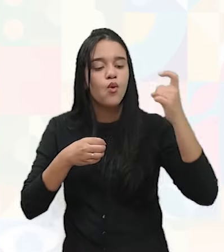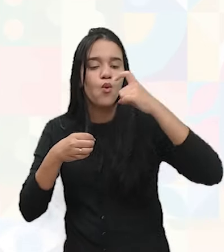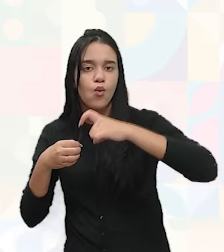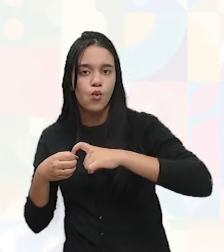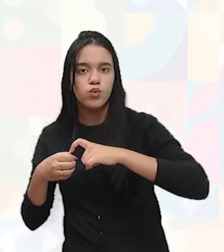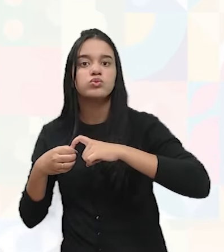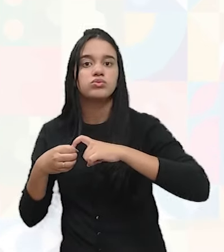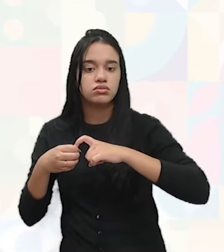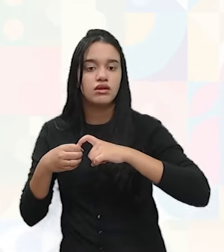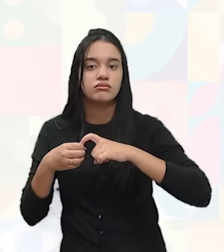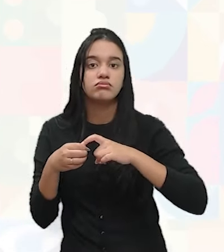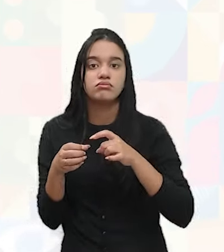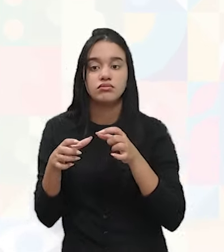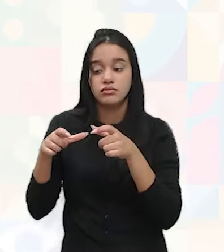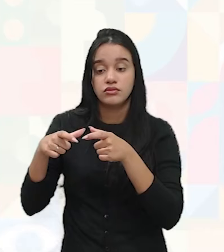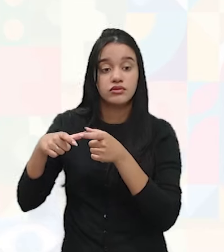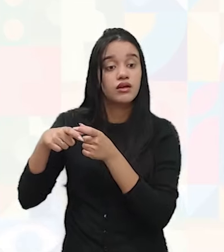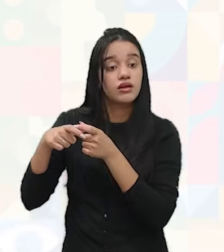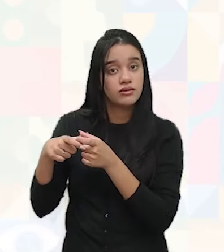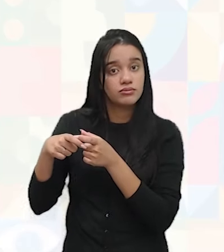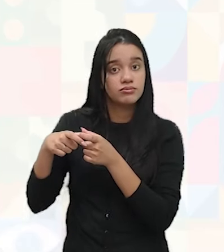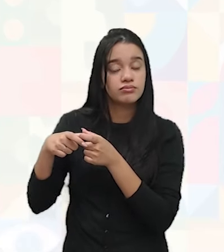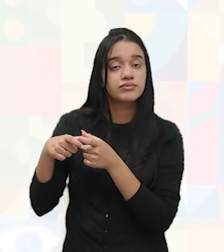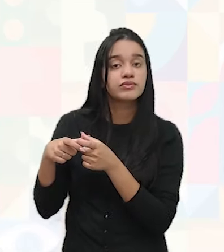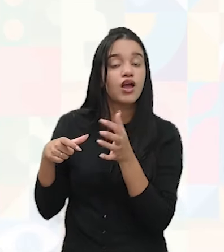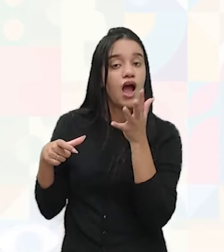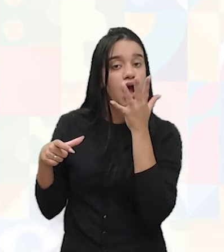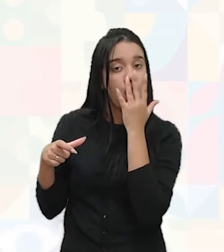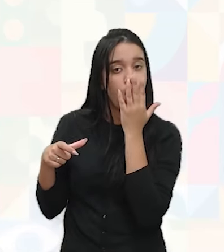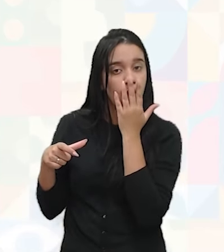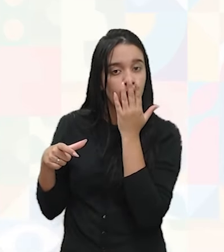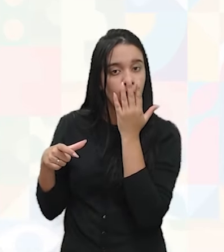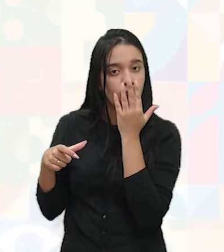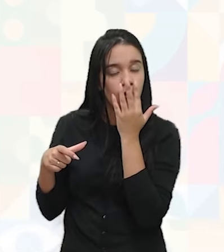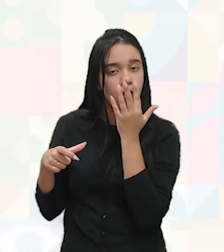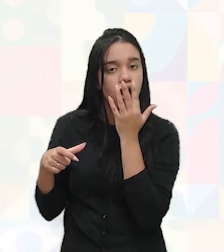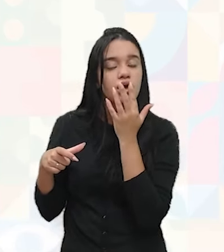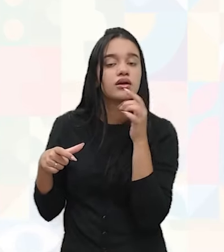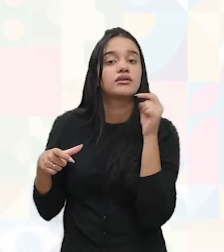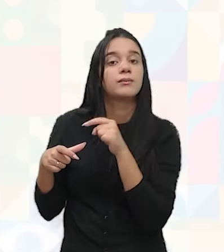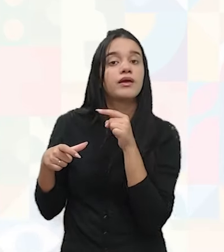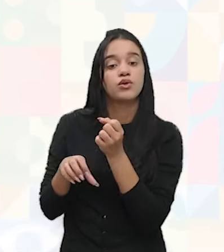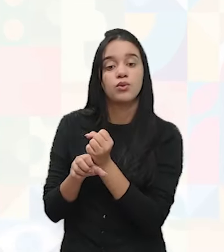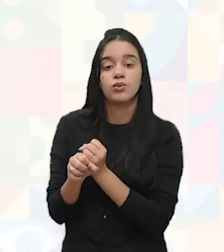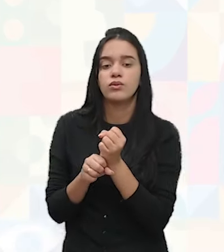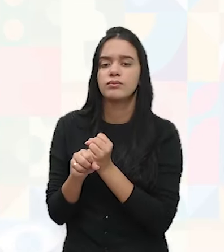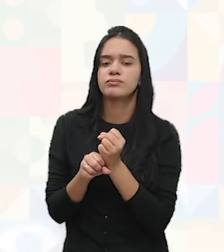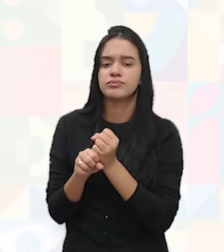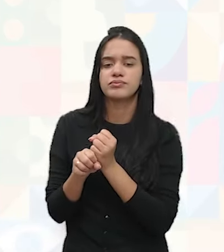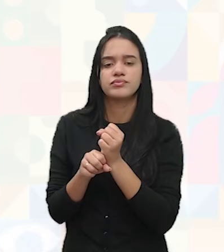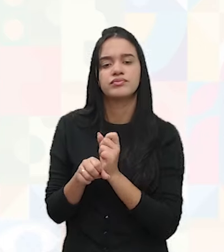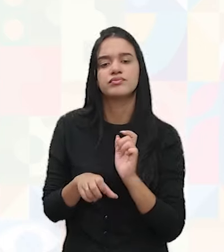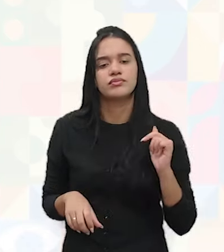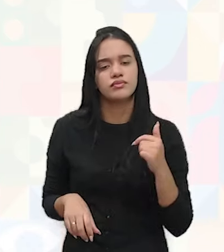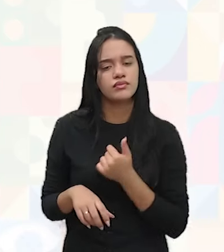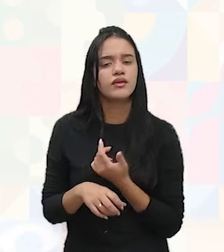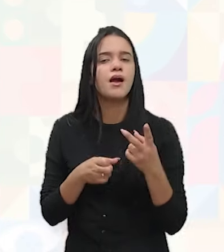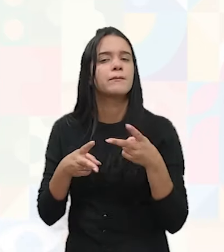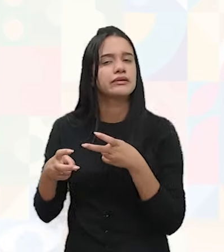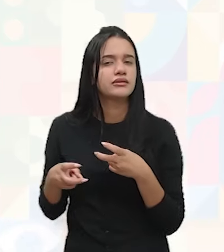aquele Anel e o lacre correspondente a cor que é referente ao ano já para que a gente também possa identificar de longe